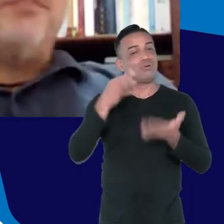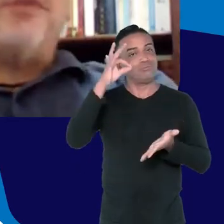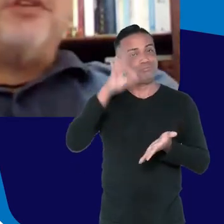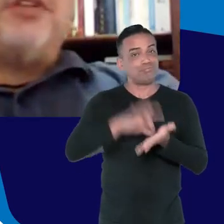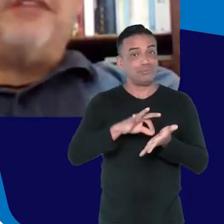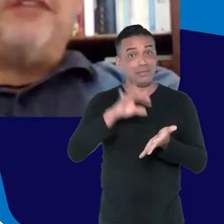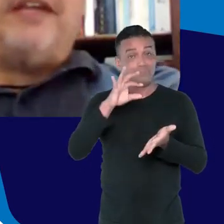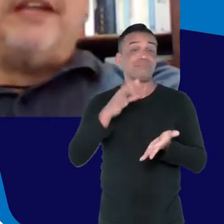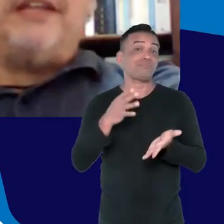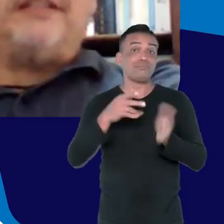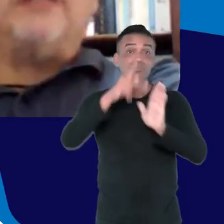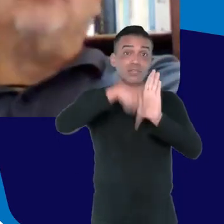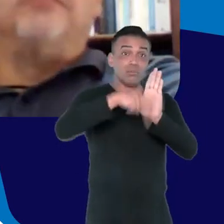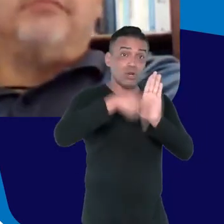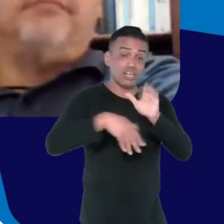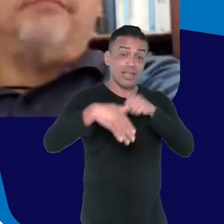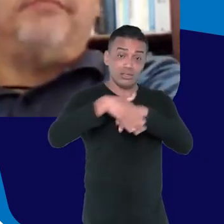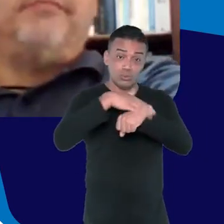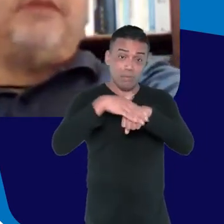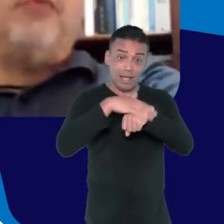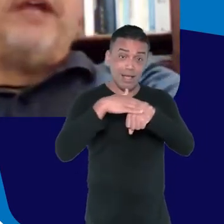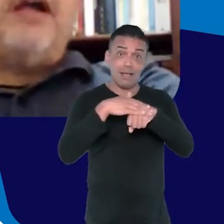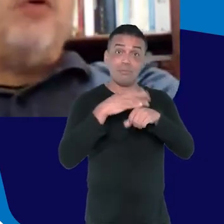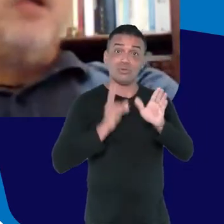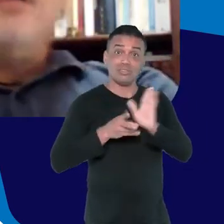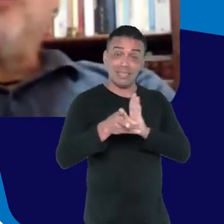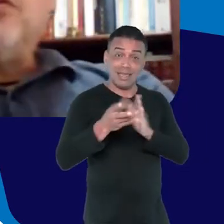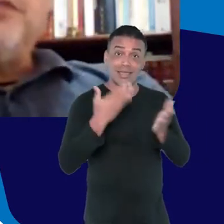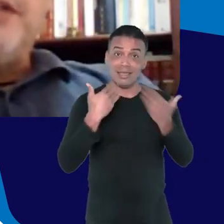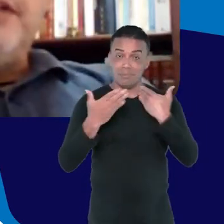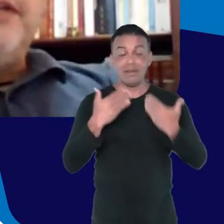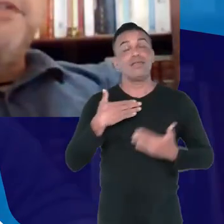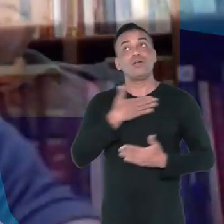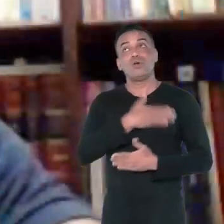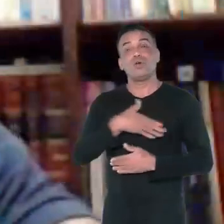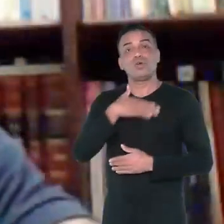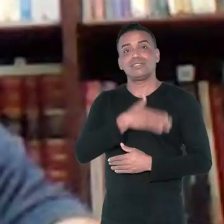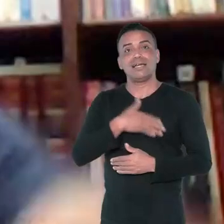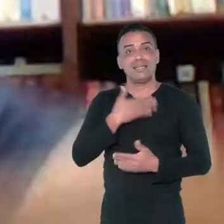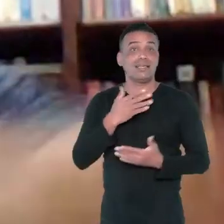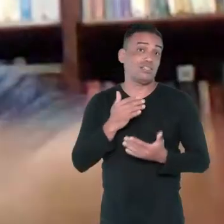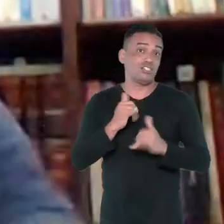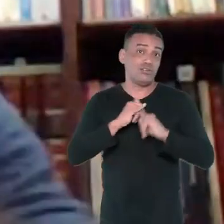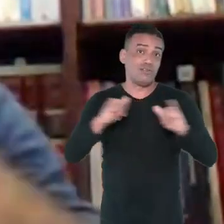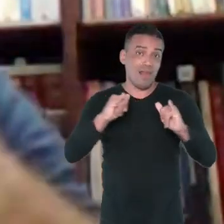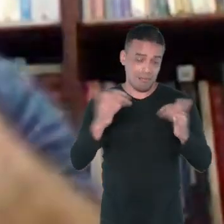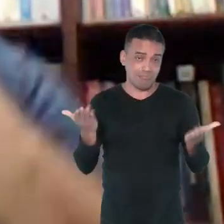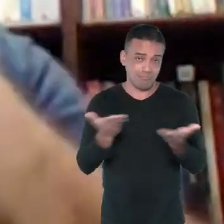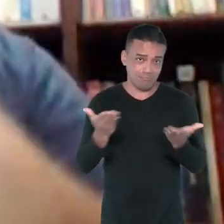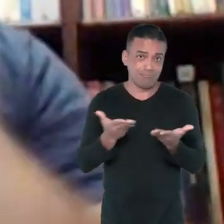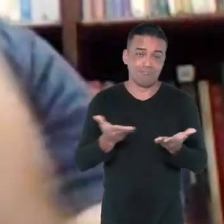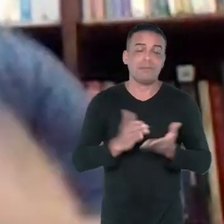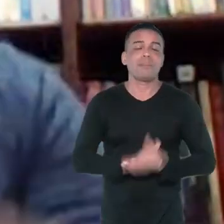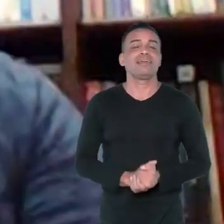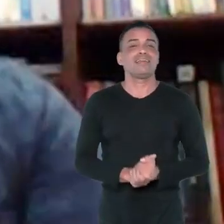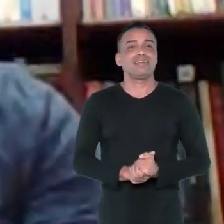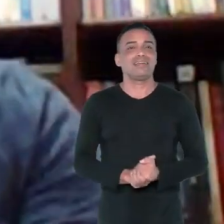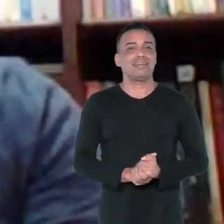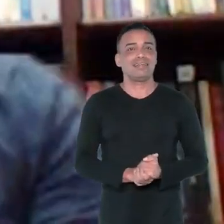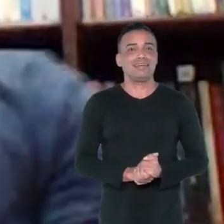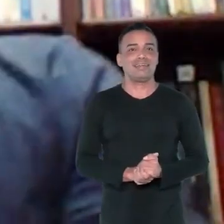isso que esse projeto ele é tão legal. Eu só gostaria de deixar aqui no finalzinho